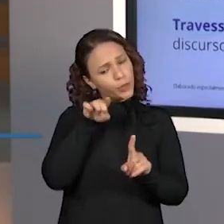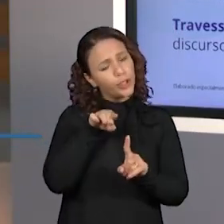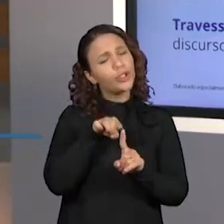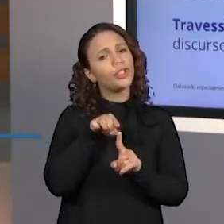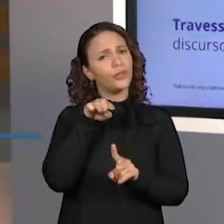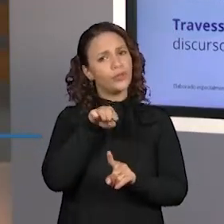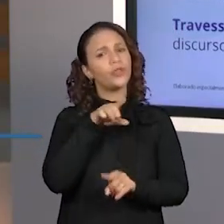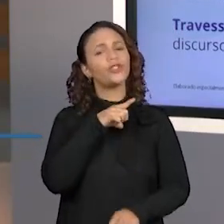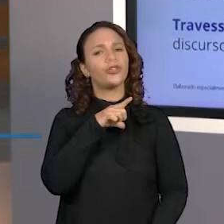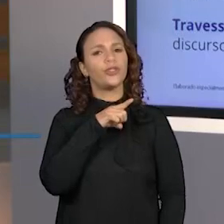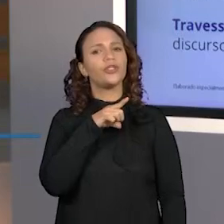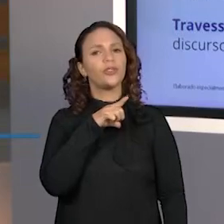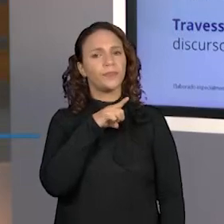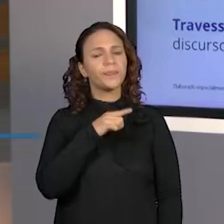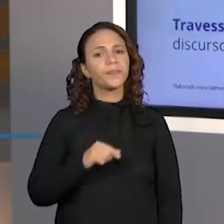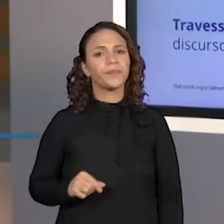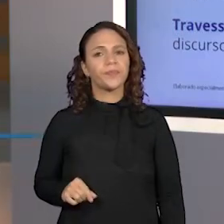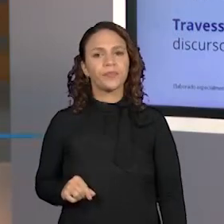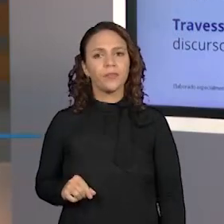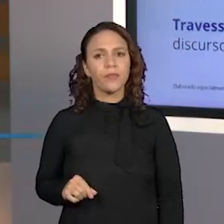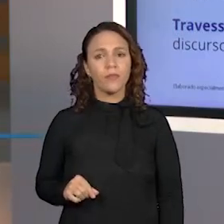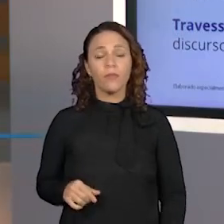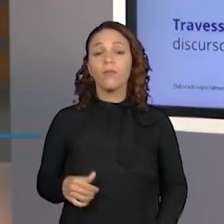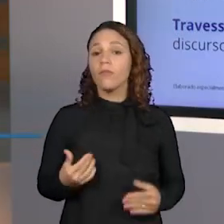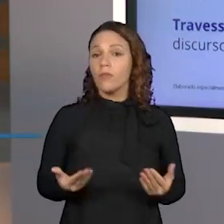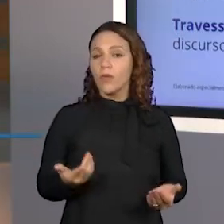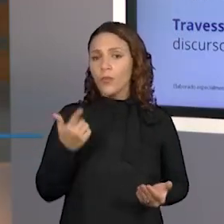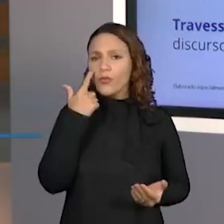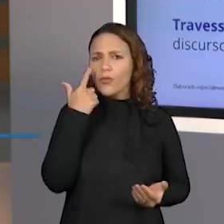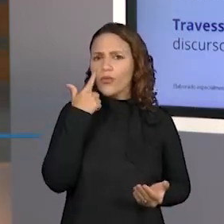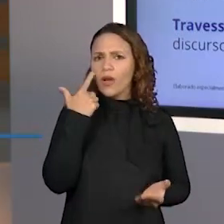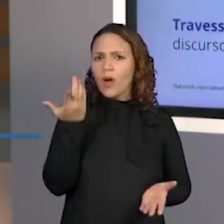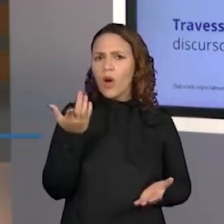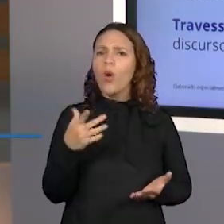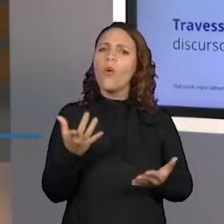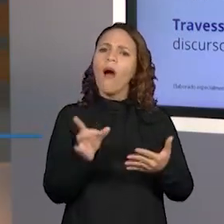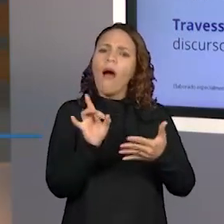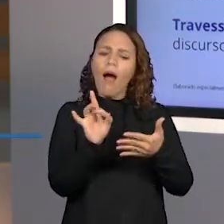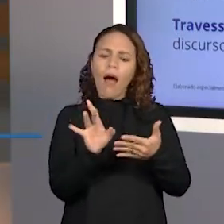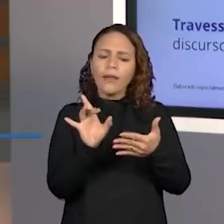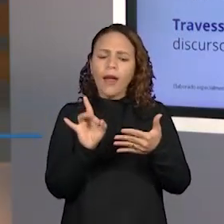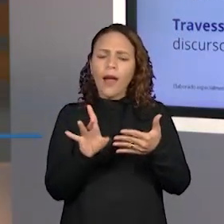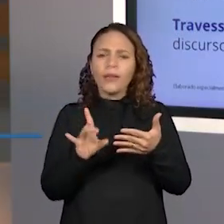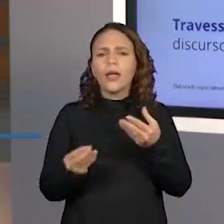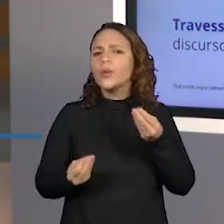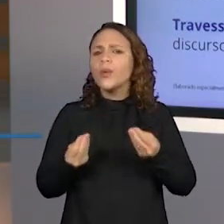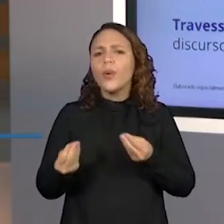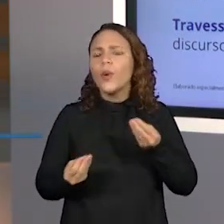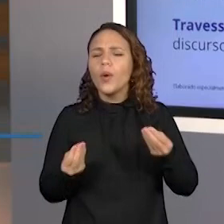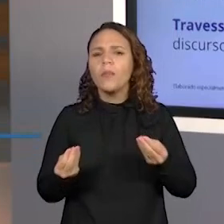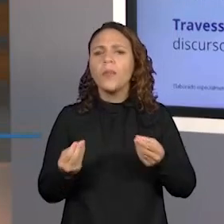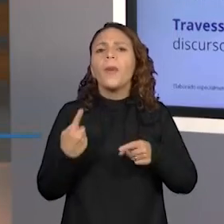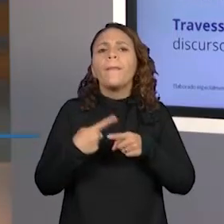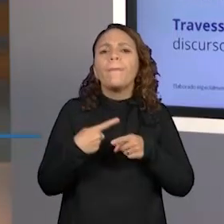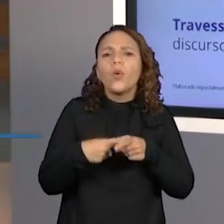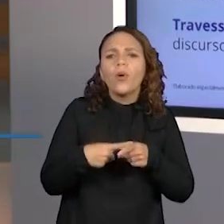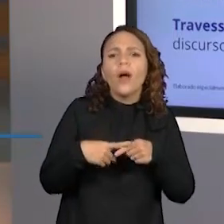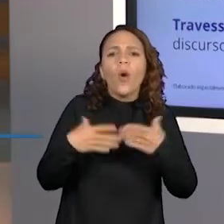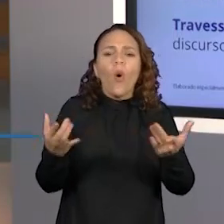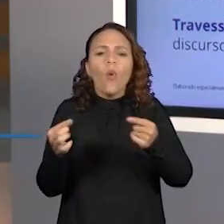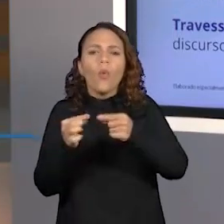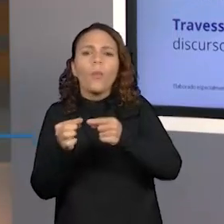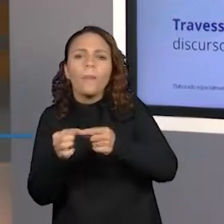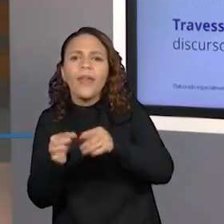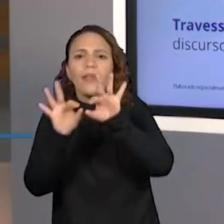um objetivo muito claro. Então, vamos perceber quais são os objetivos de cada ponto e por que eles são importantes